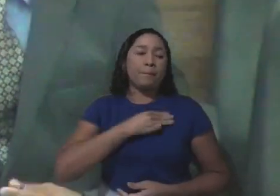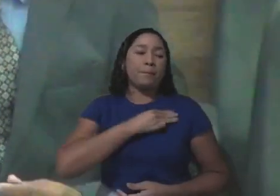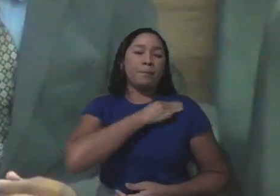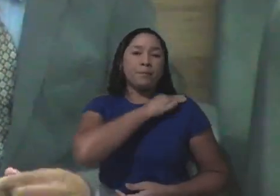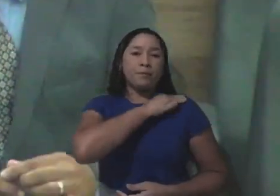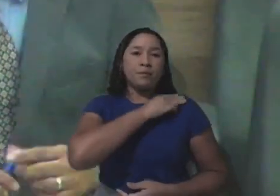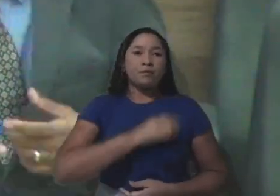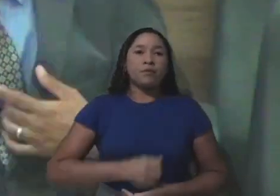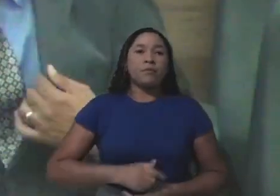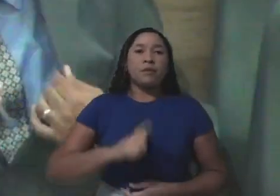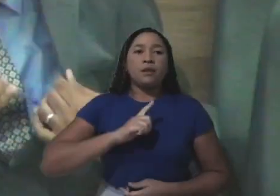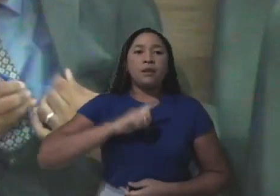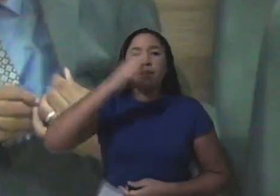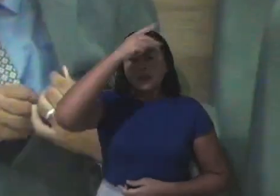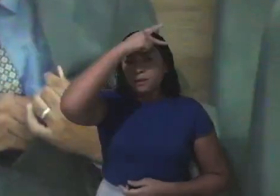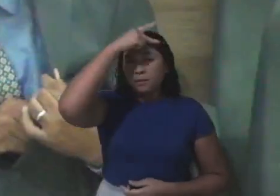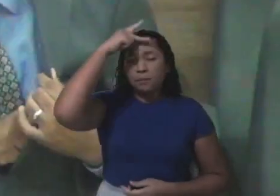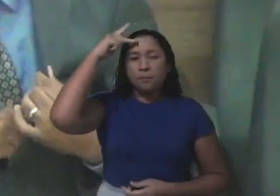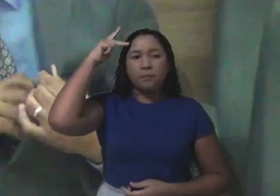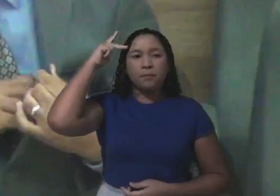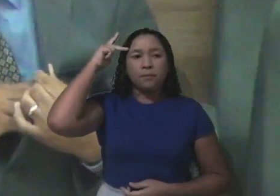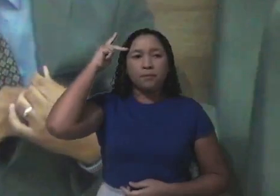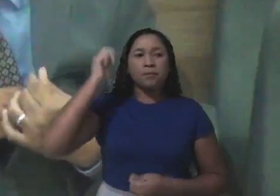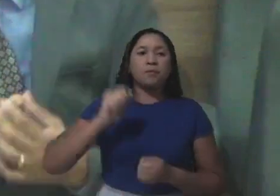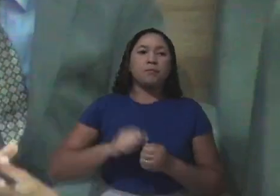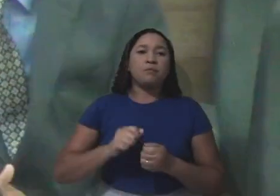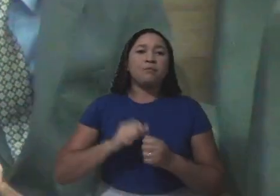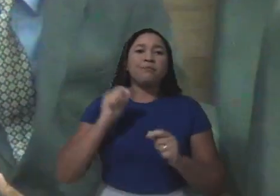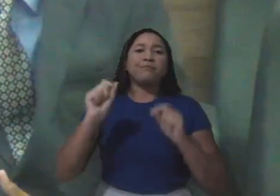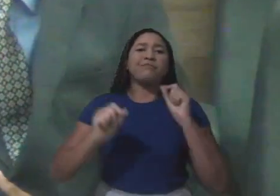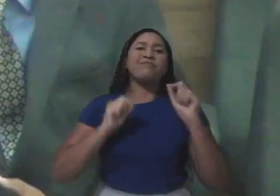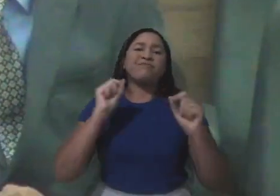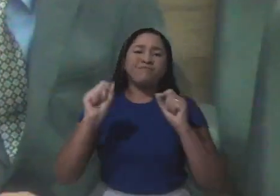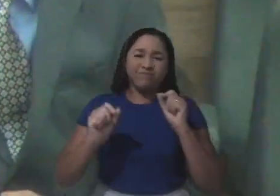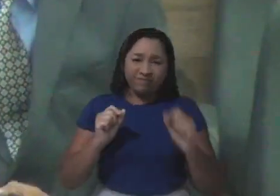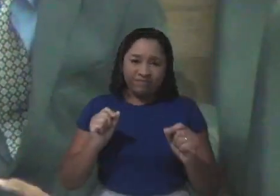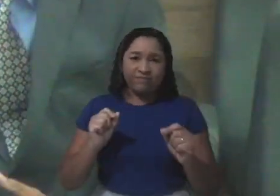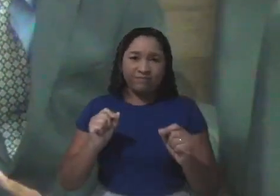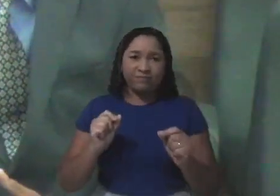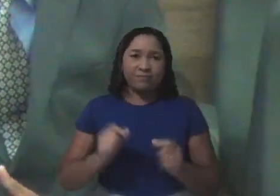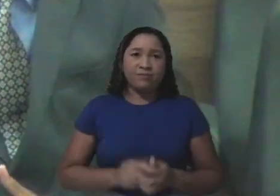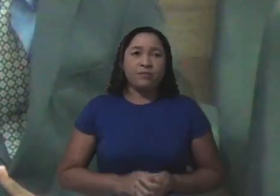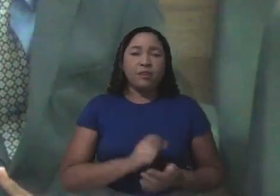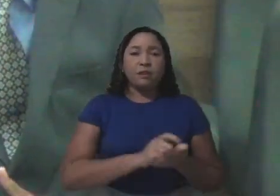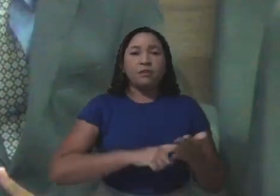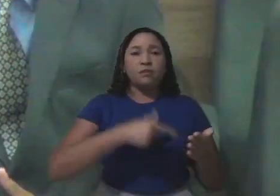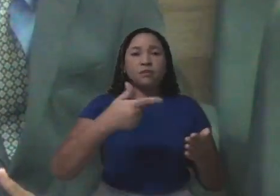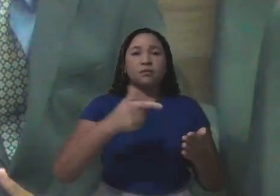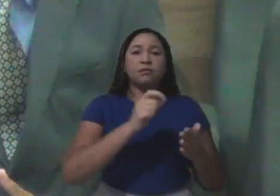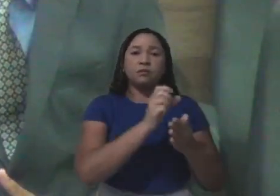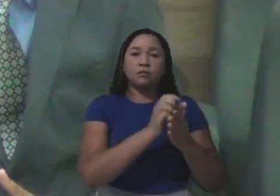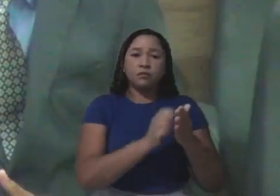que fazia o quê? Versículo 2 do capítulo 2.